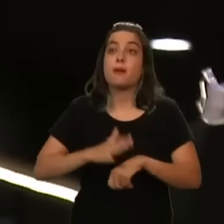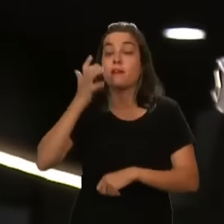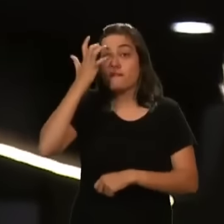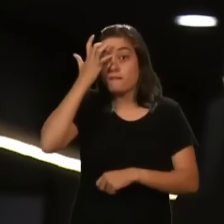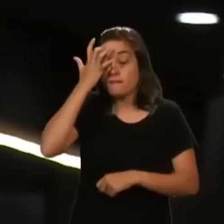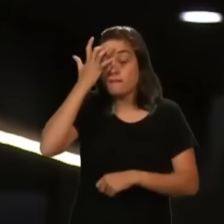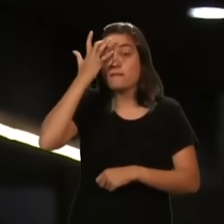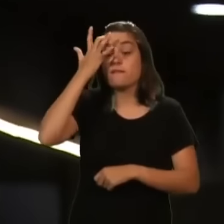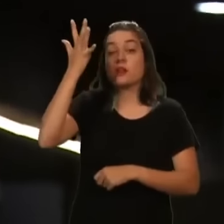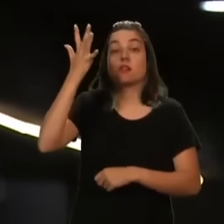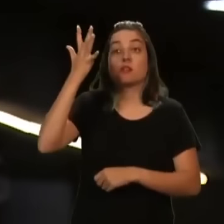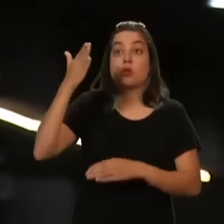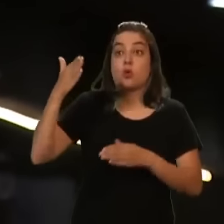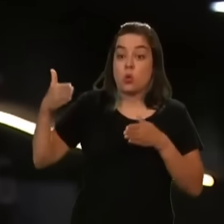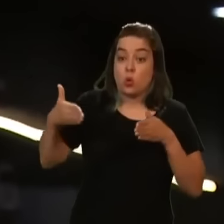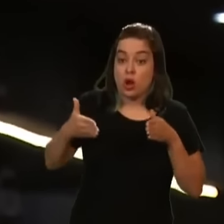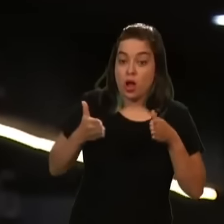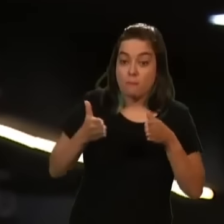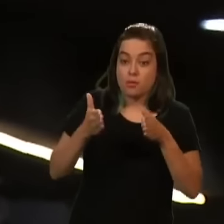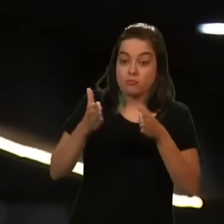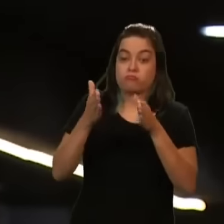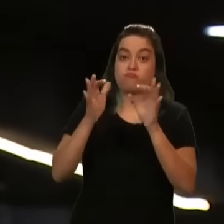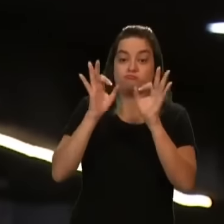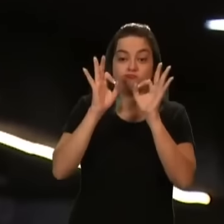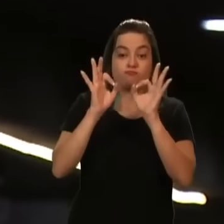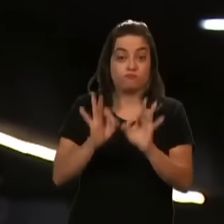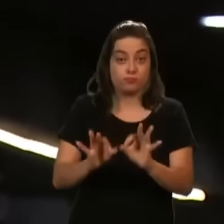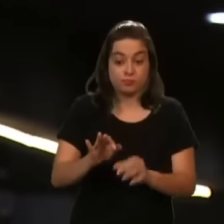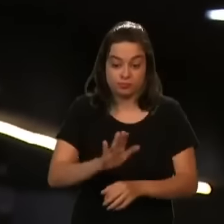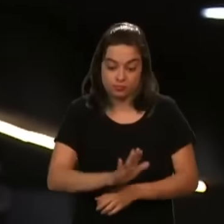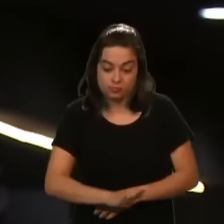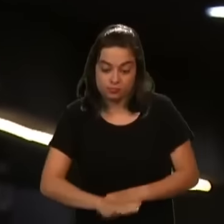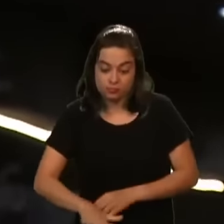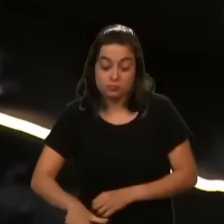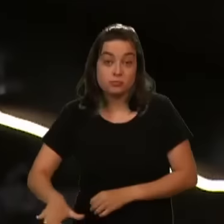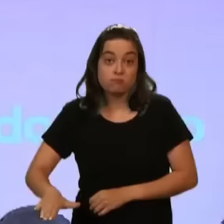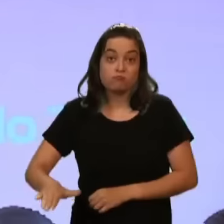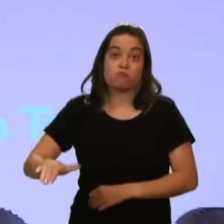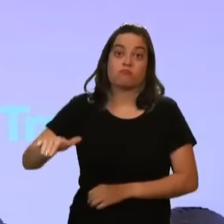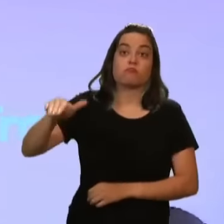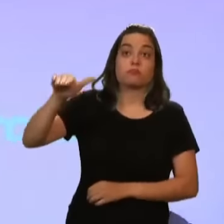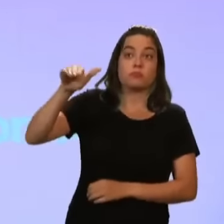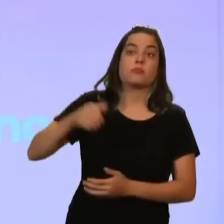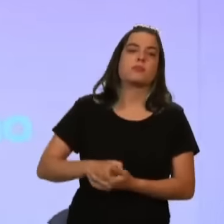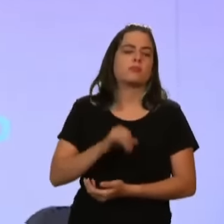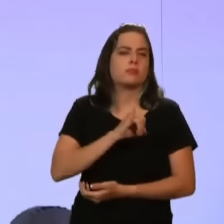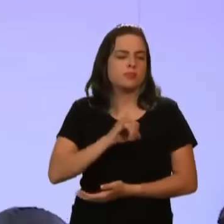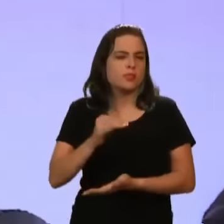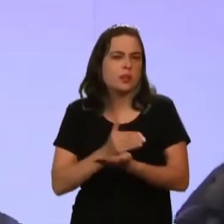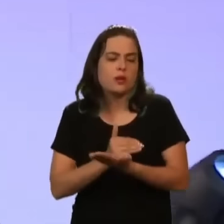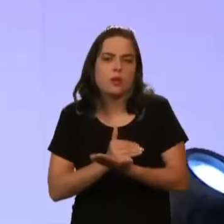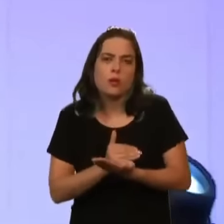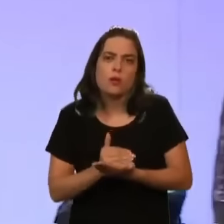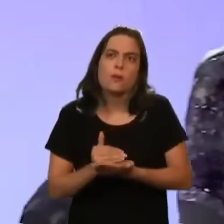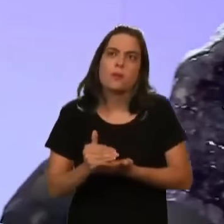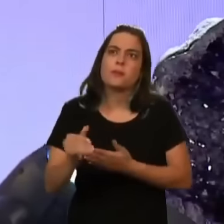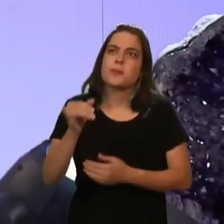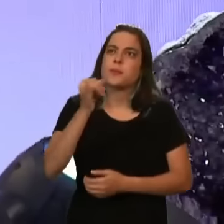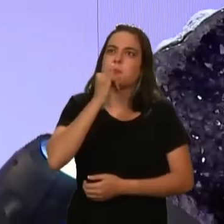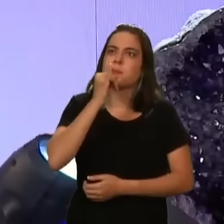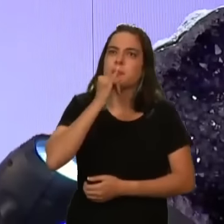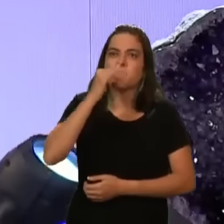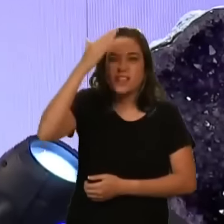formar os caminhos retos na infância, quando a gente está lá no início, né? Quando a mulherinha